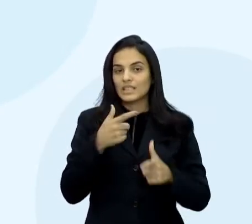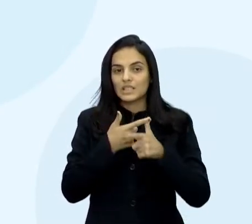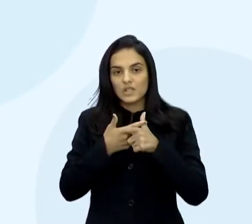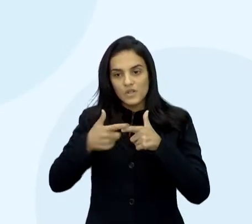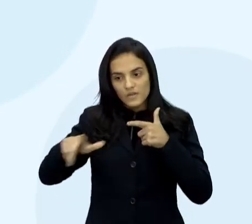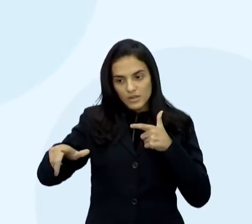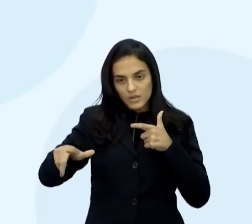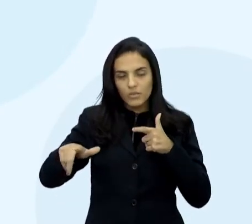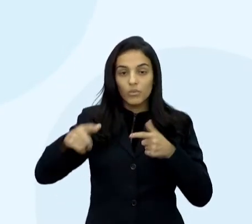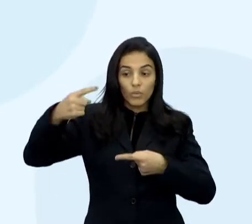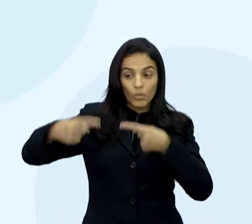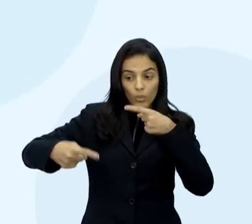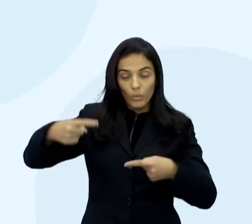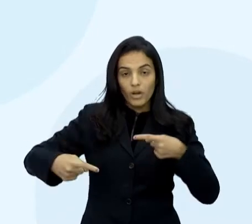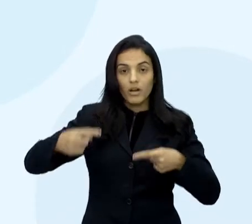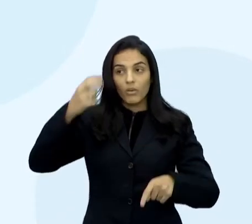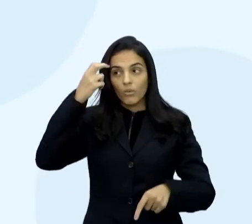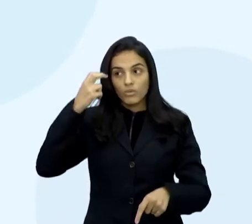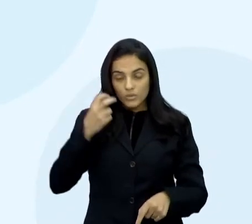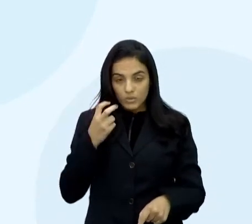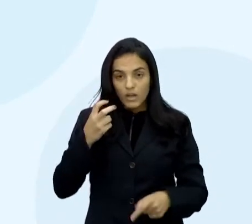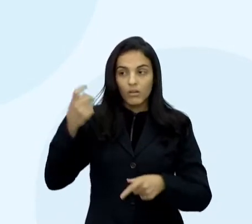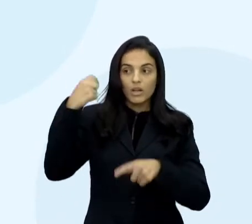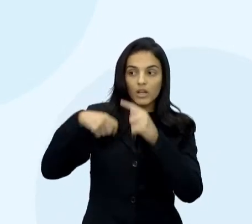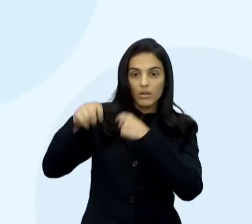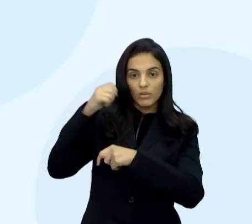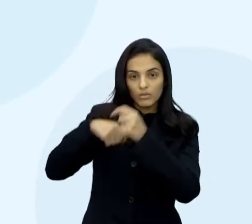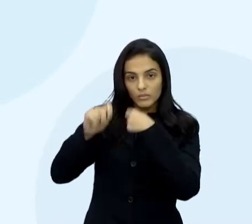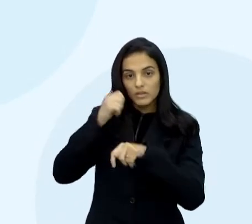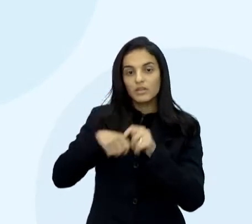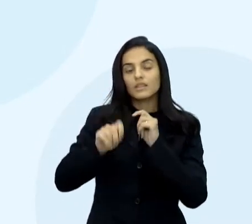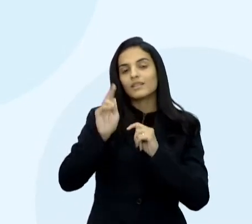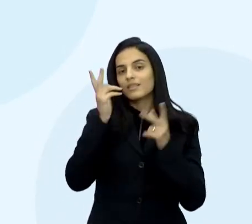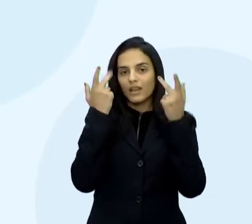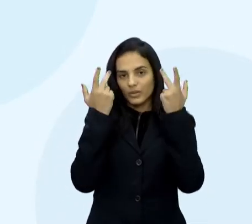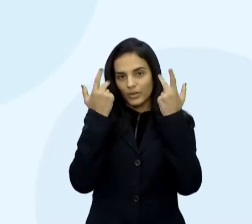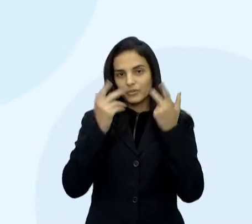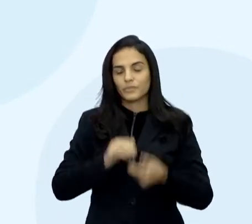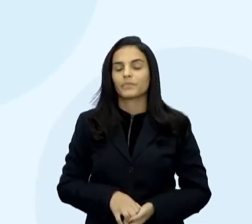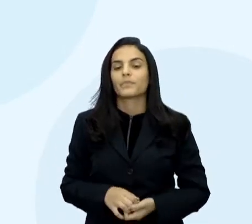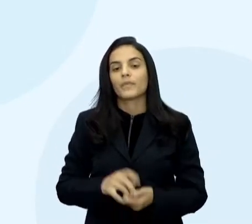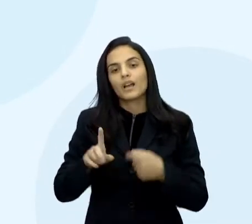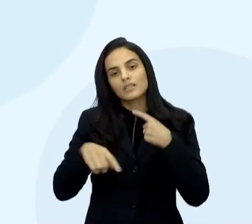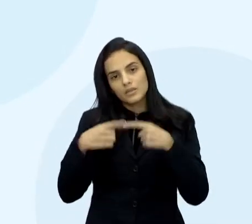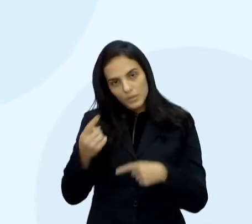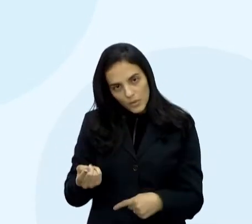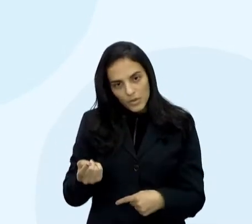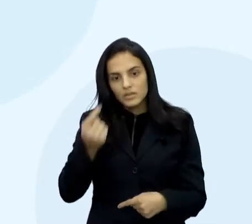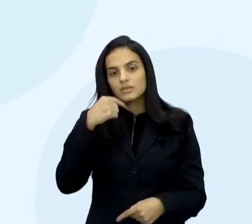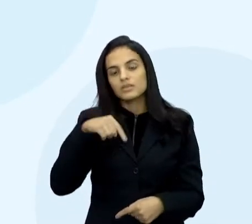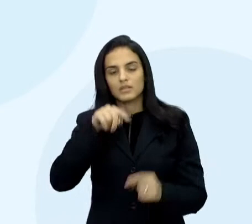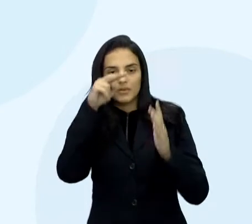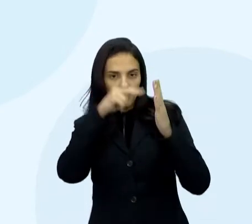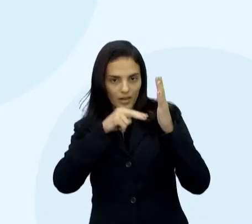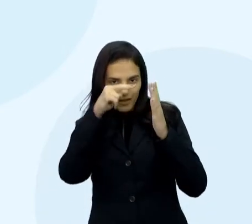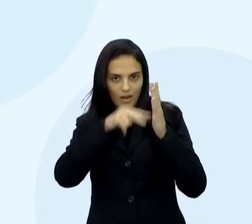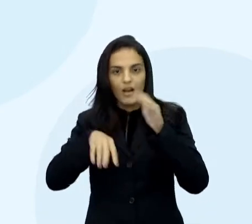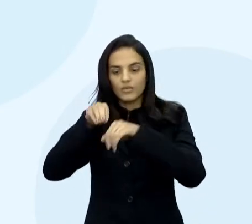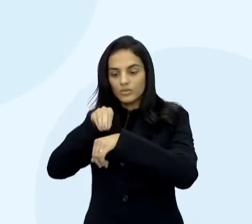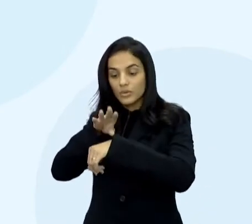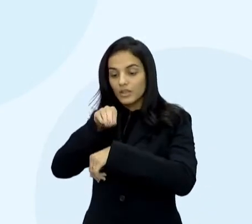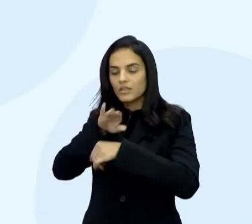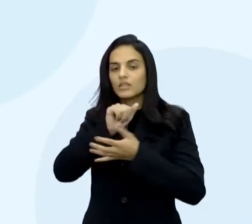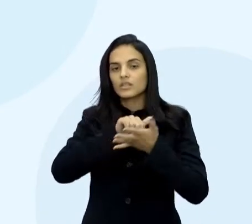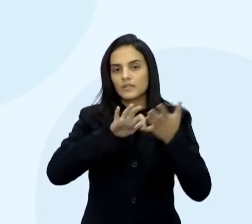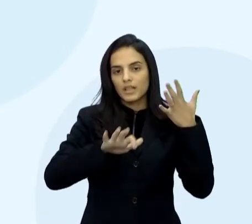âmbito político, cultural, econômico e natural. E após isso, vamos ler as orientações da